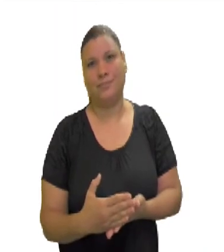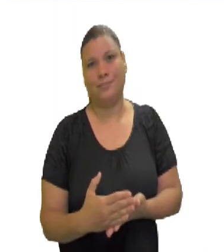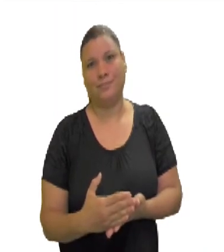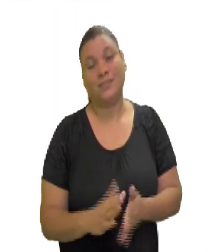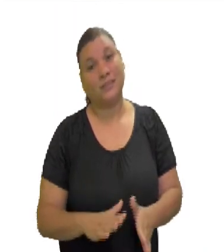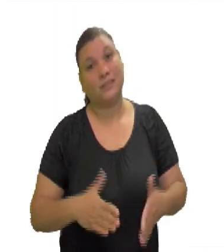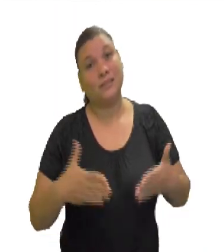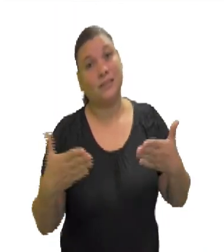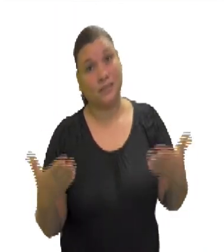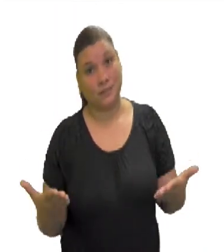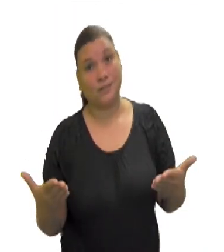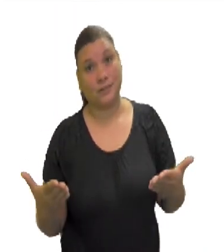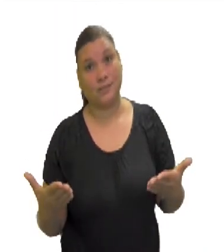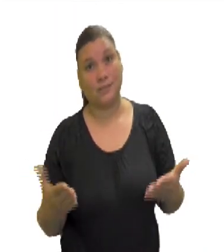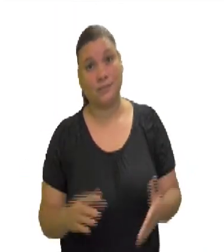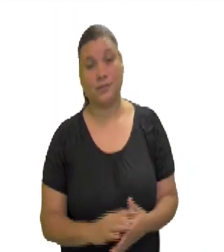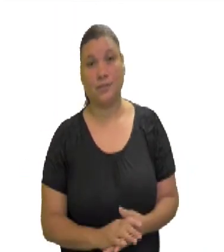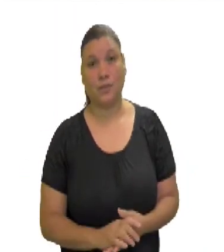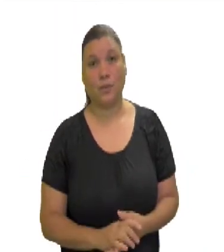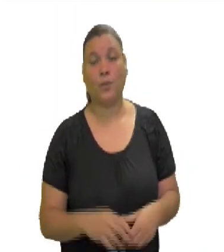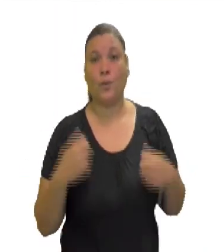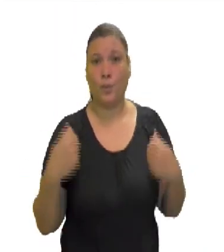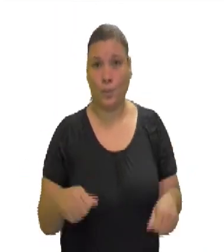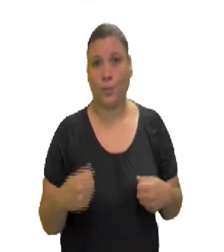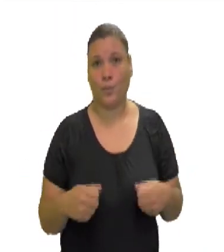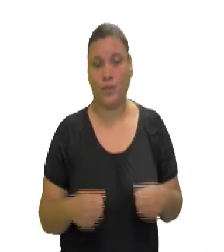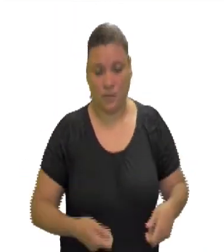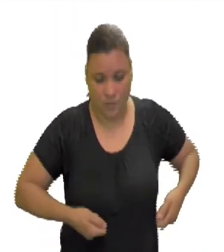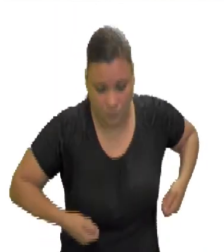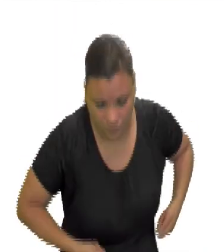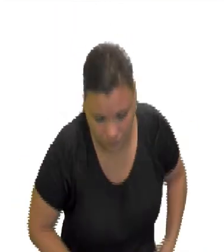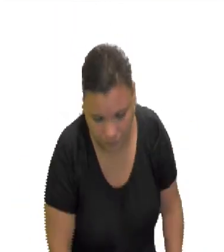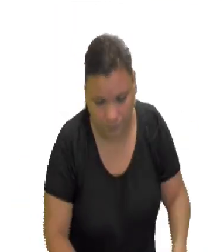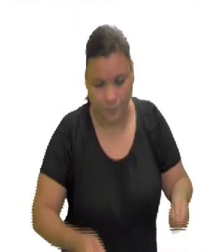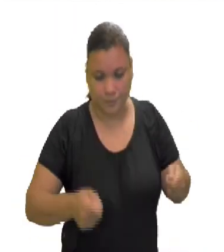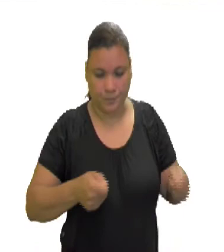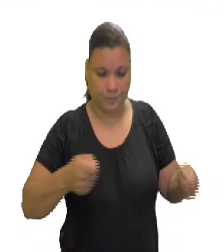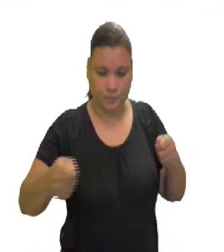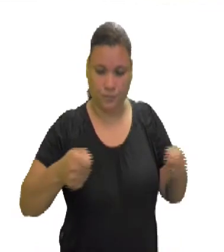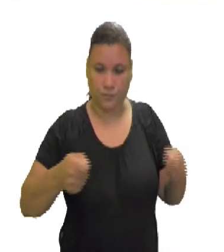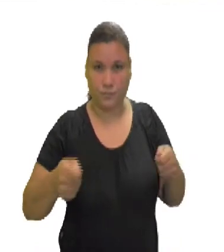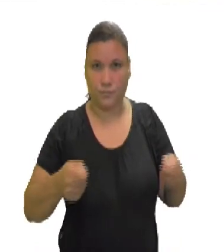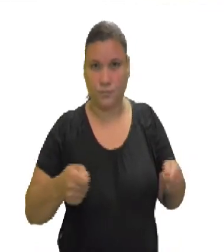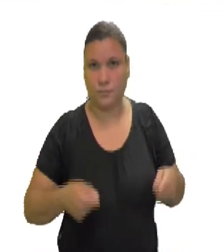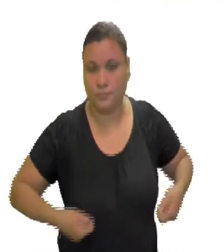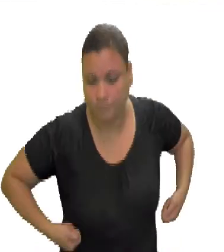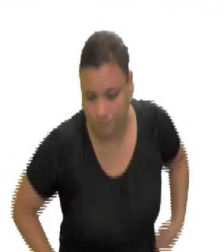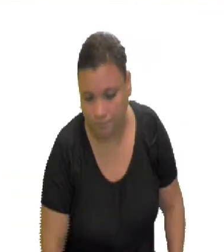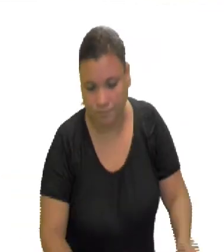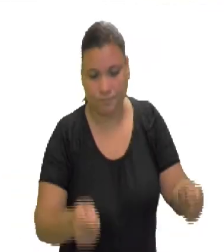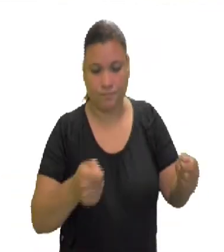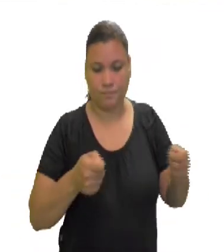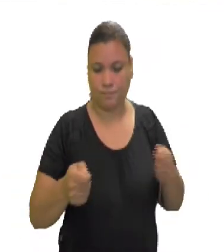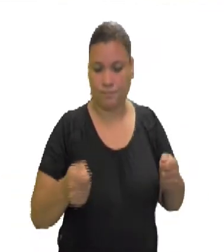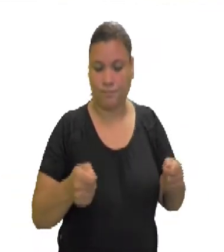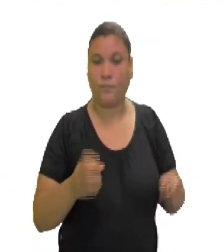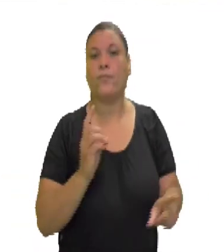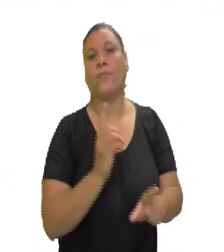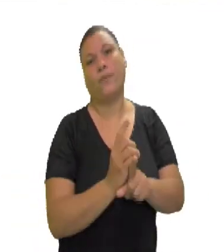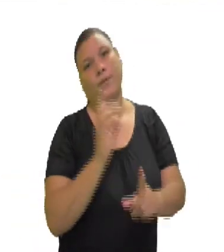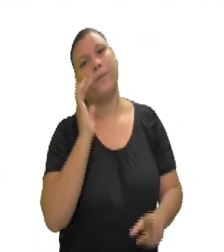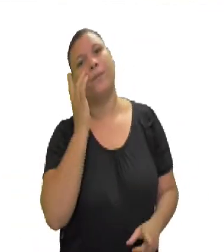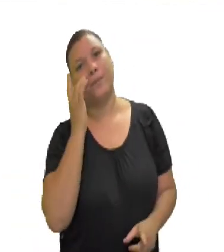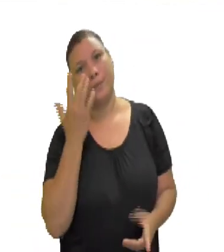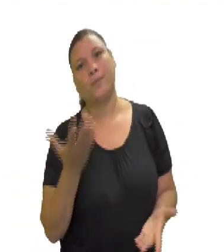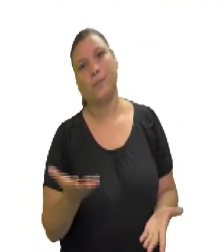que essa forma de captar o ouro da natureza em forma de aluvião é muito